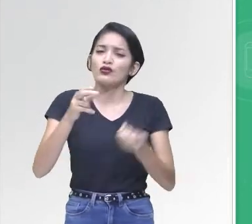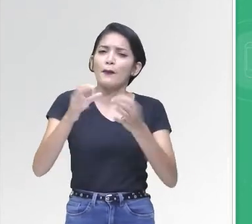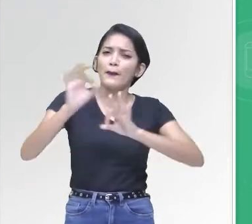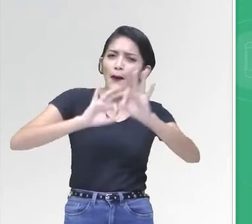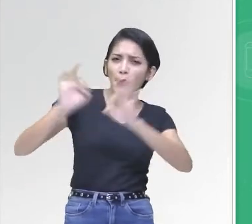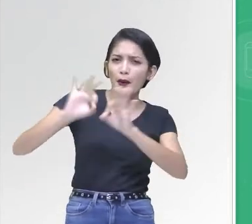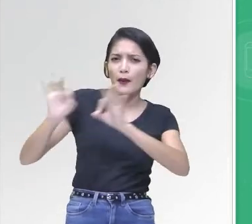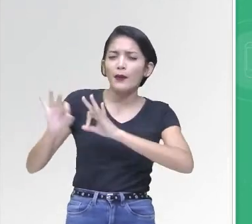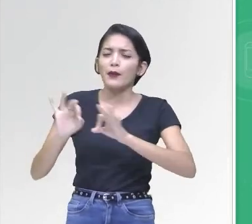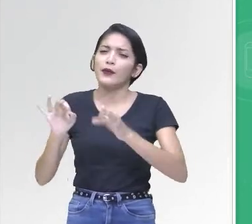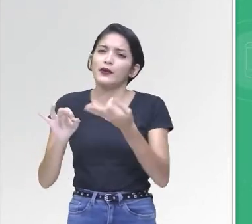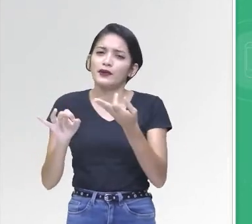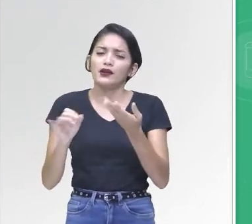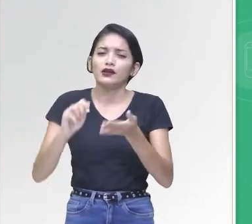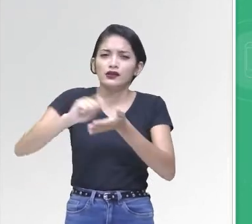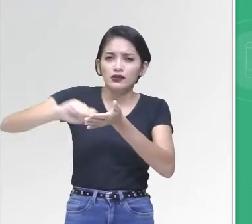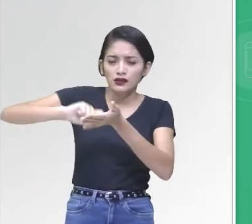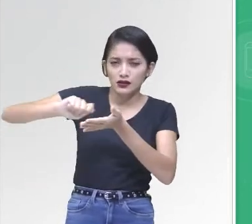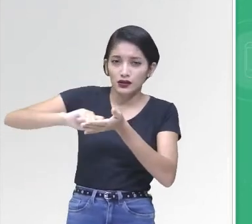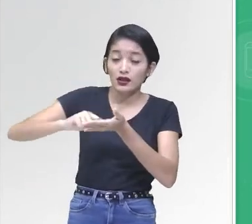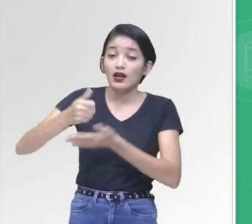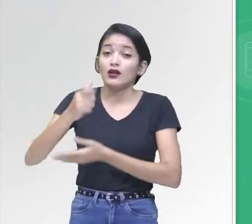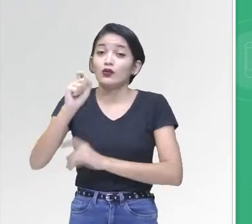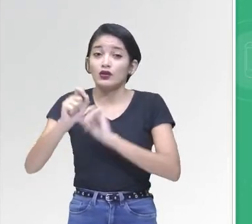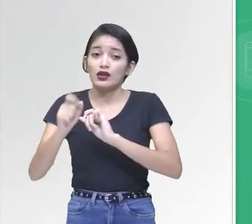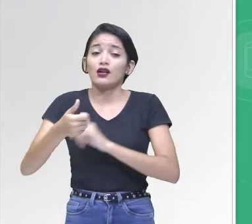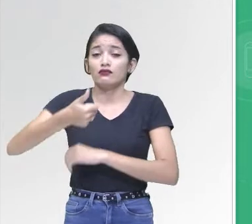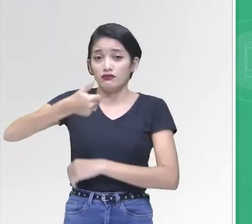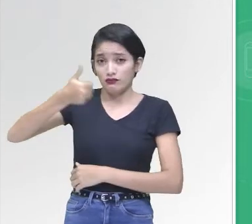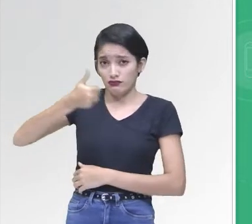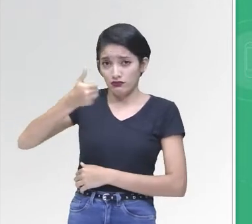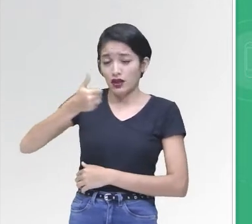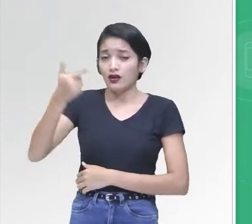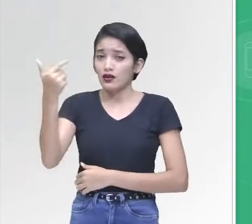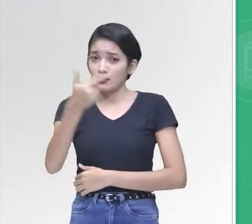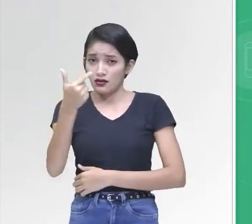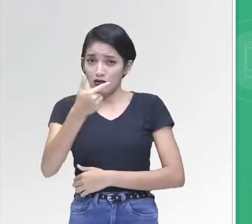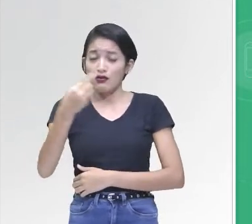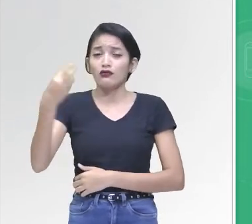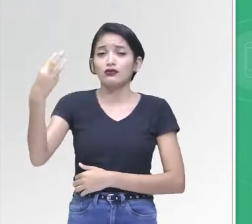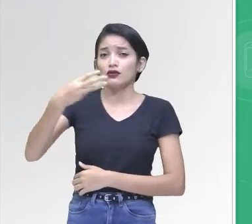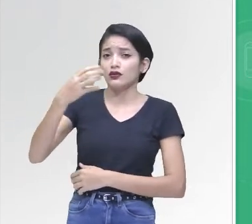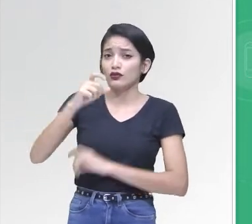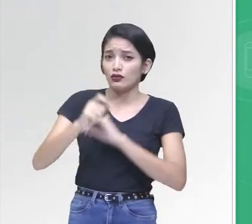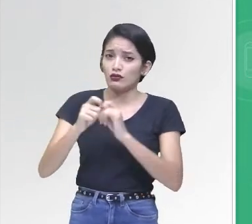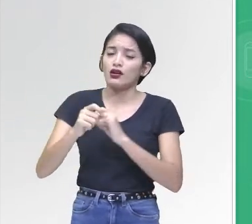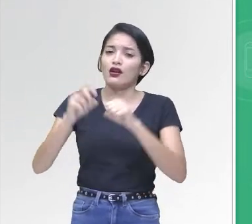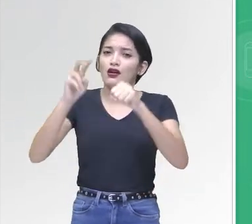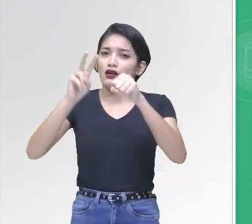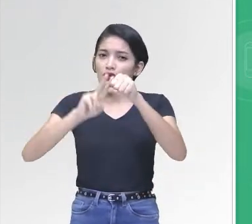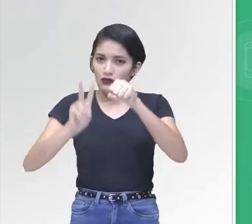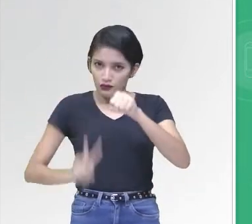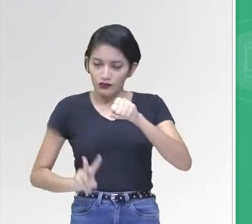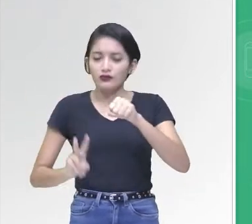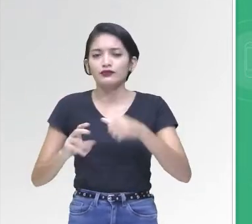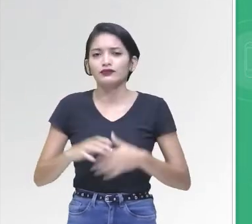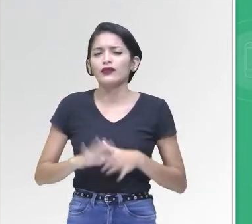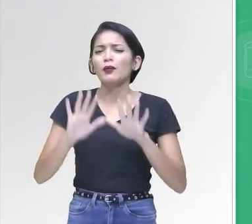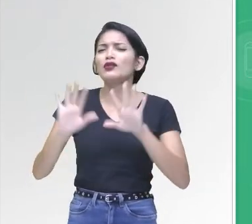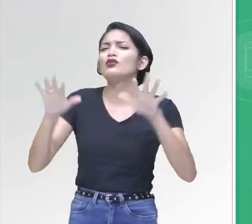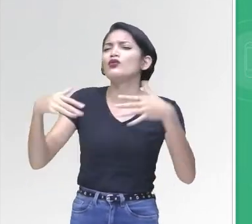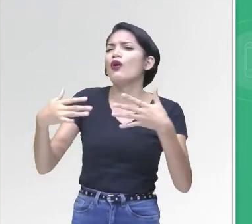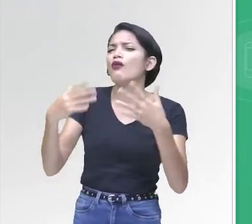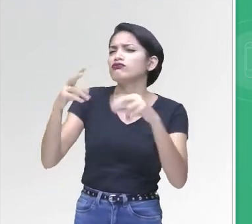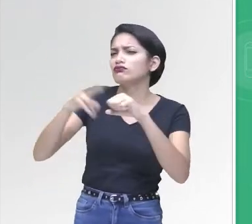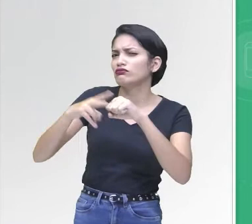planejamento escolar são verbos da primeira, da segunda e da terceira conjugação, ok? Mas que verbos são